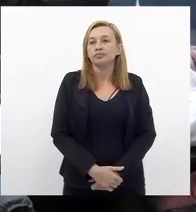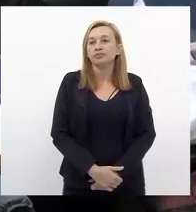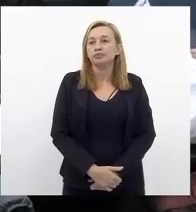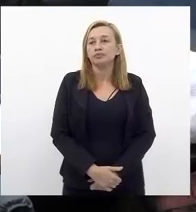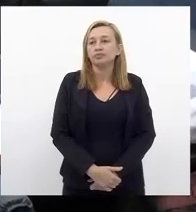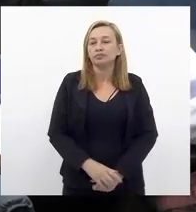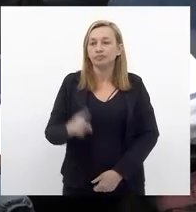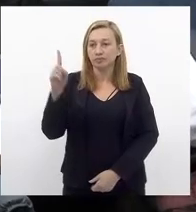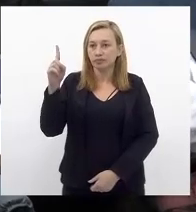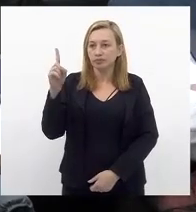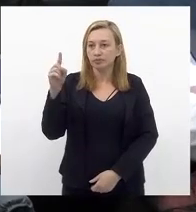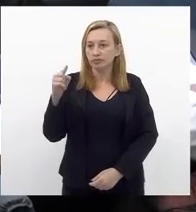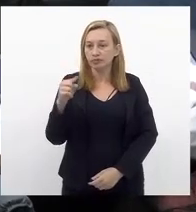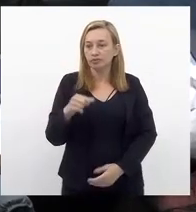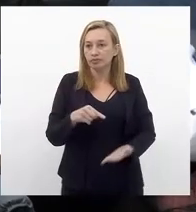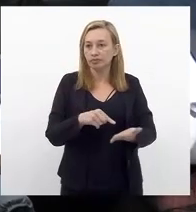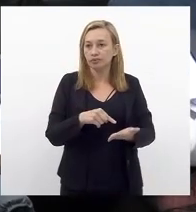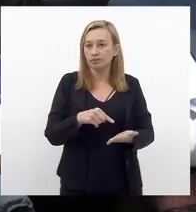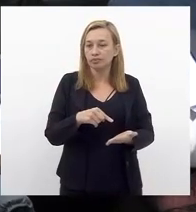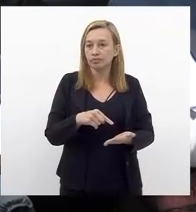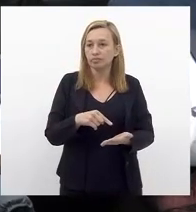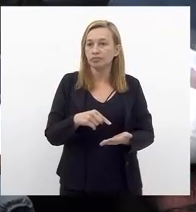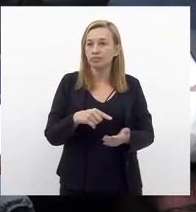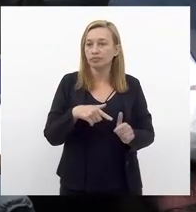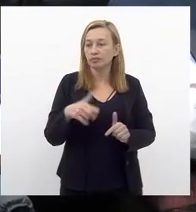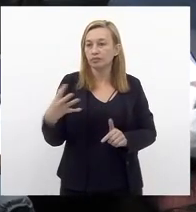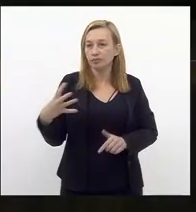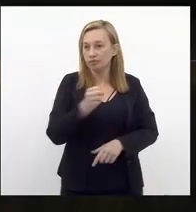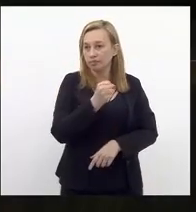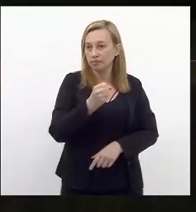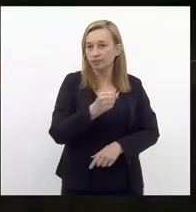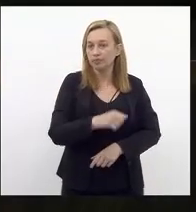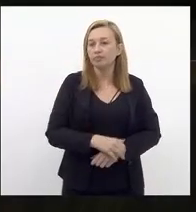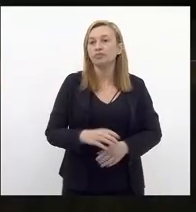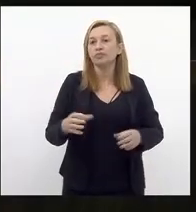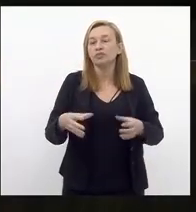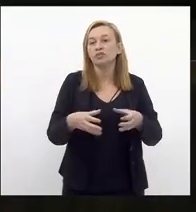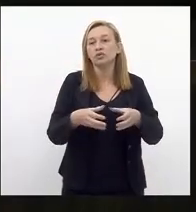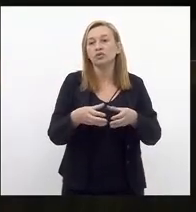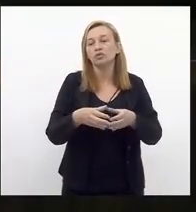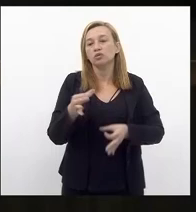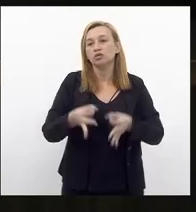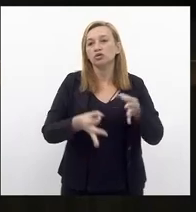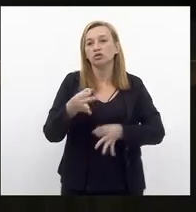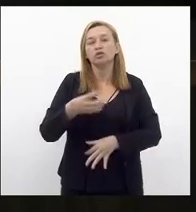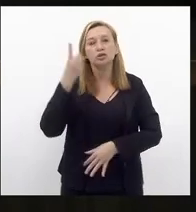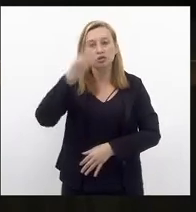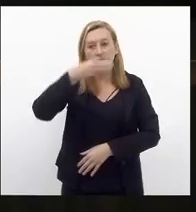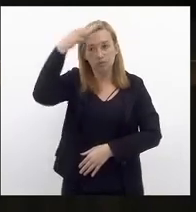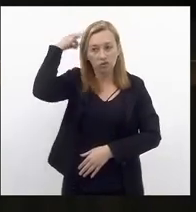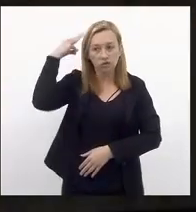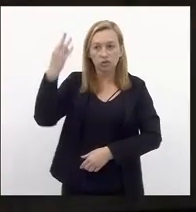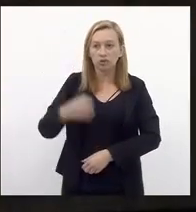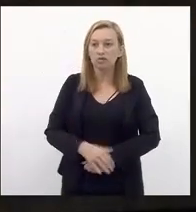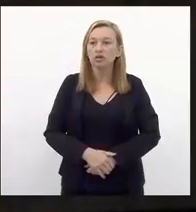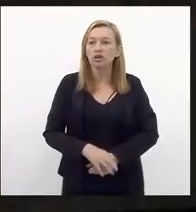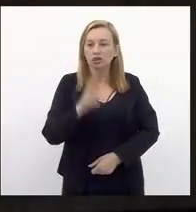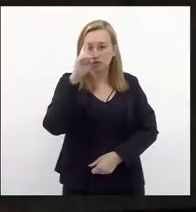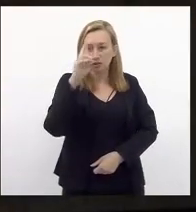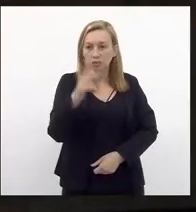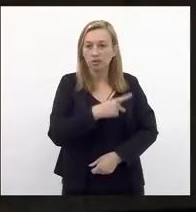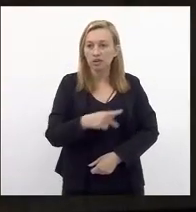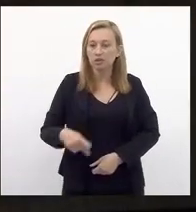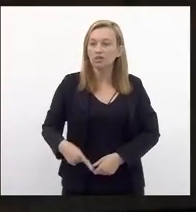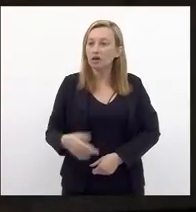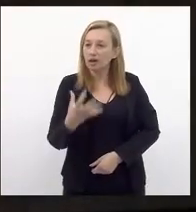é daqui o trabalho vai aparecer pela cabeça de gostar notícia Deputado Márcio Pacheco sua